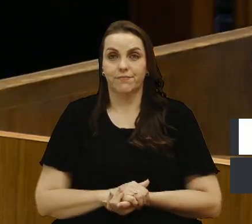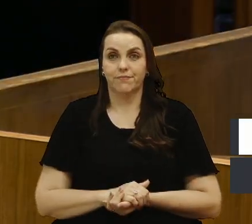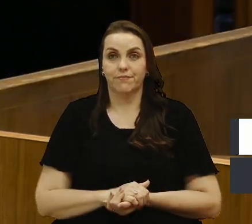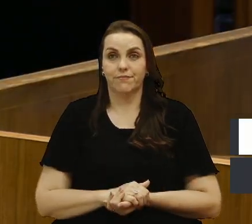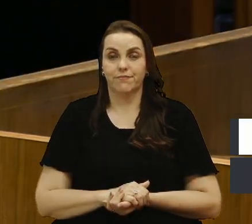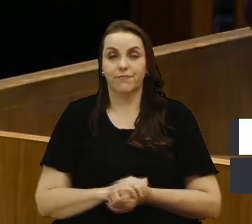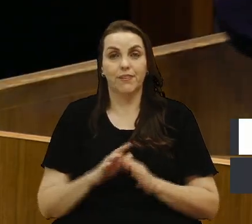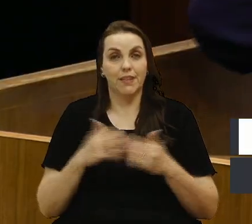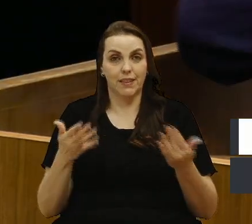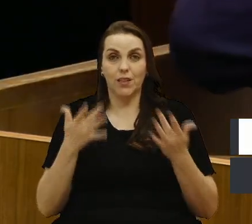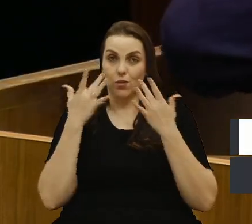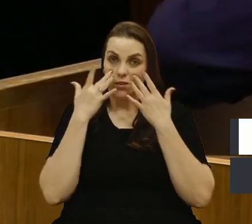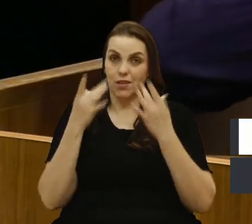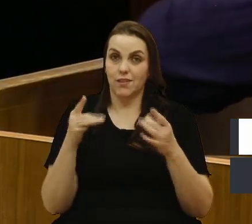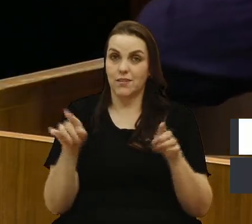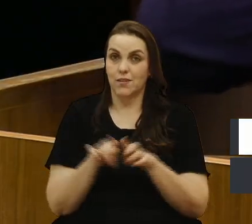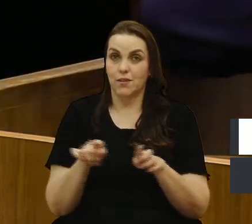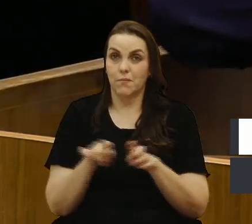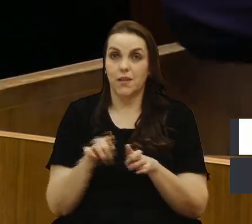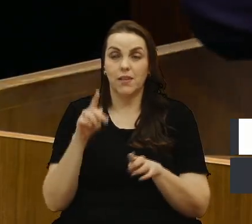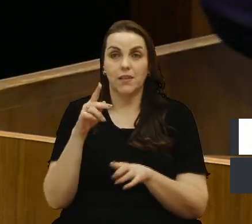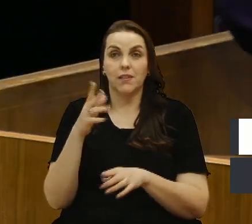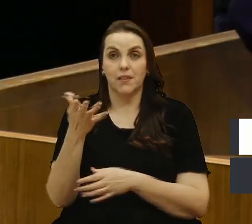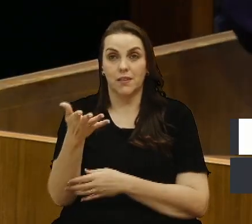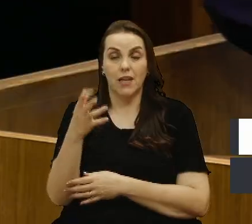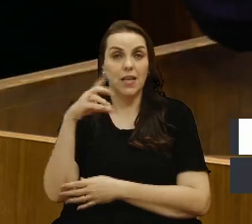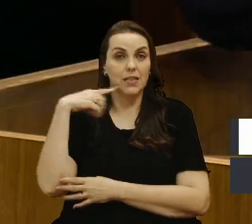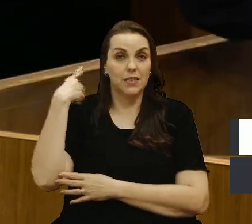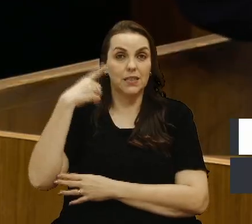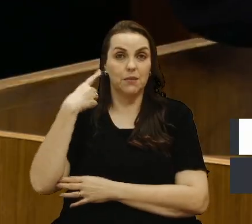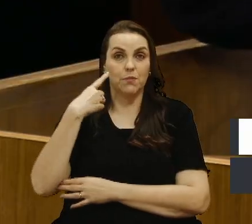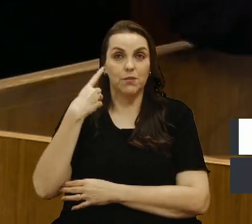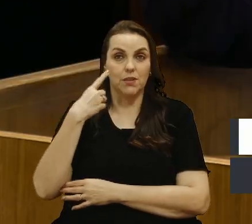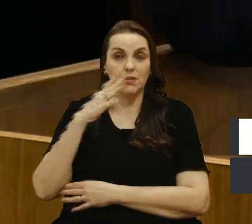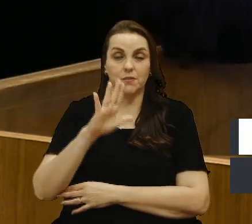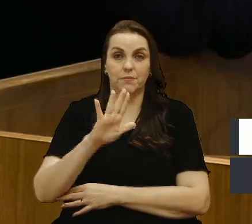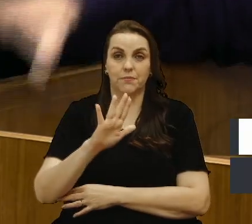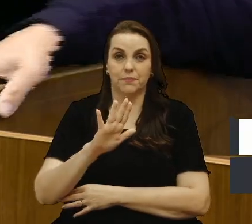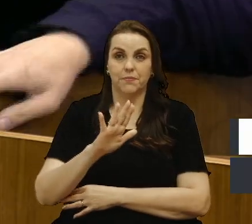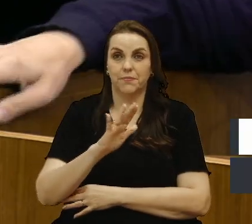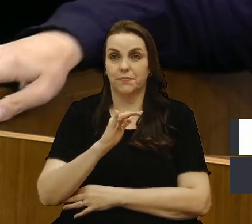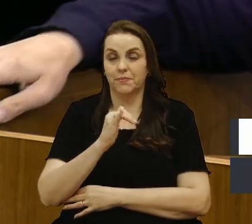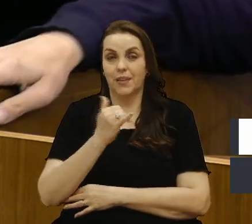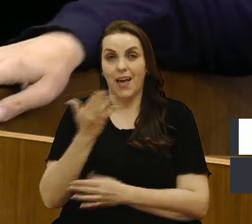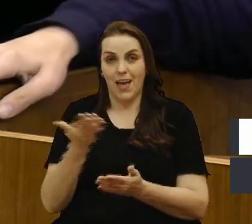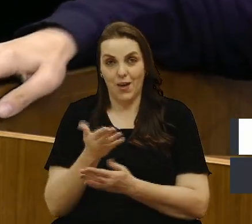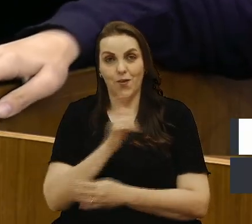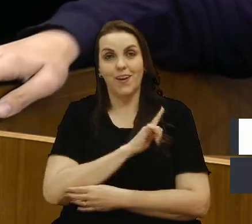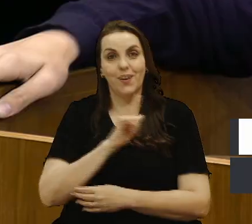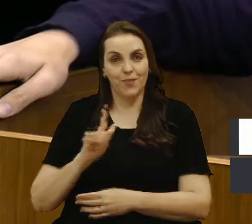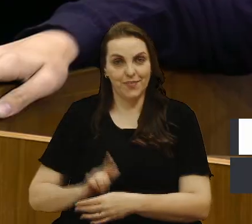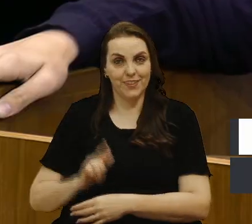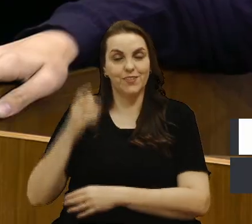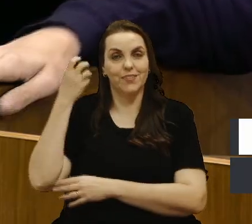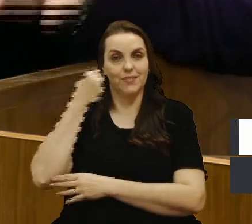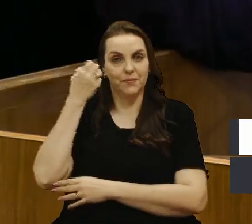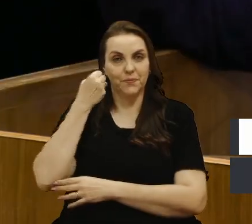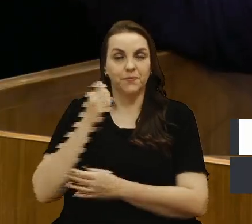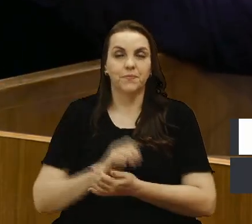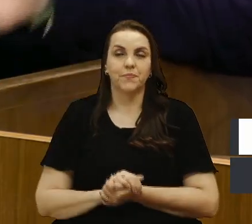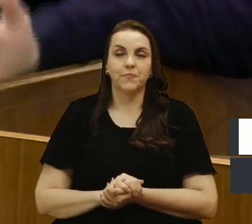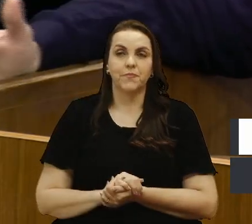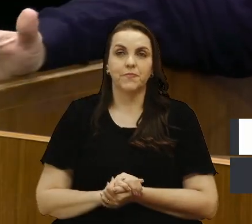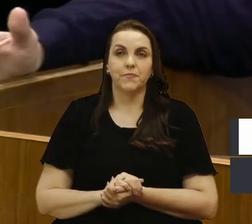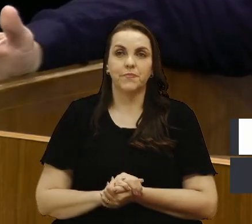E aí também eu quero chamar a atenção do vereador, do deputado, agora governador, Eduardo Leite. Não